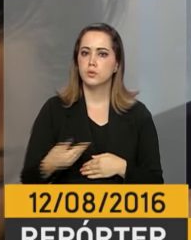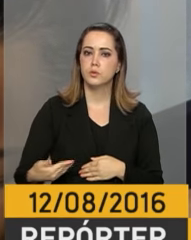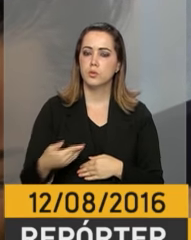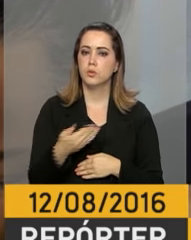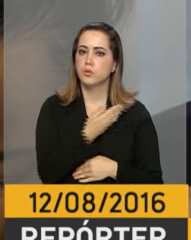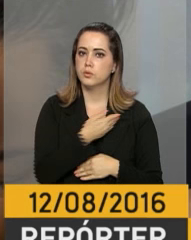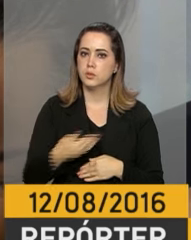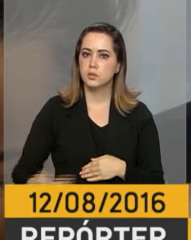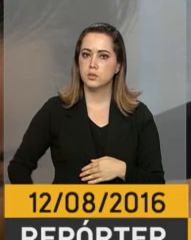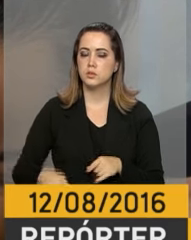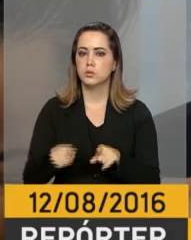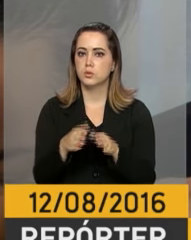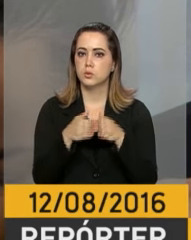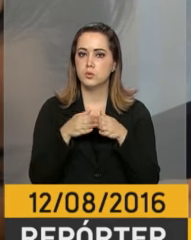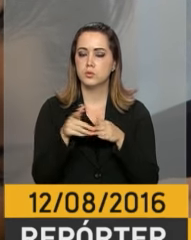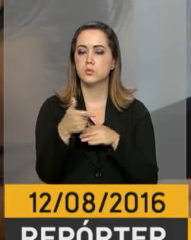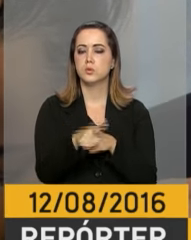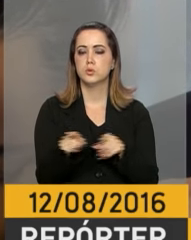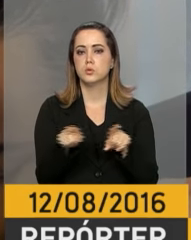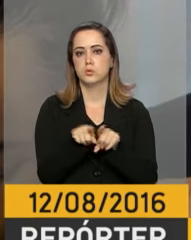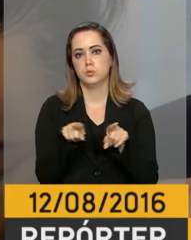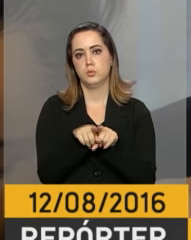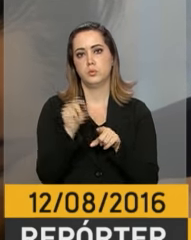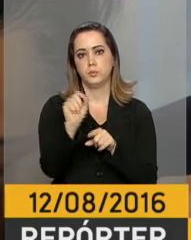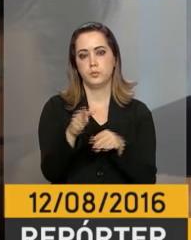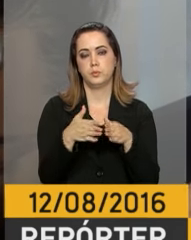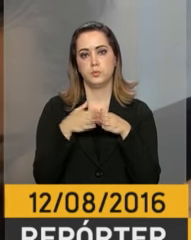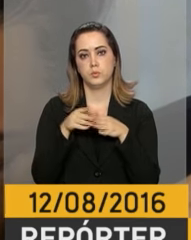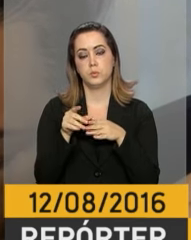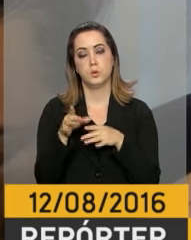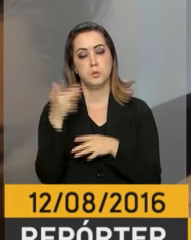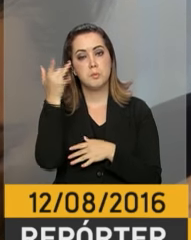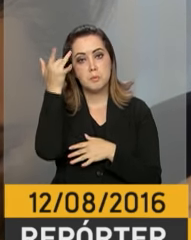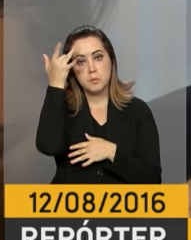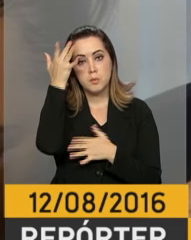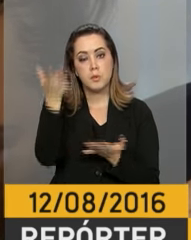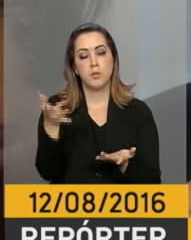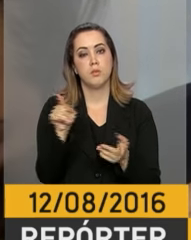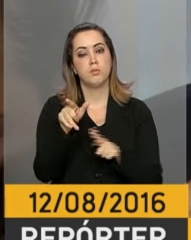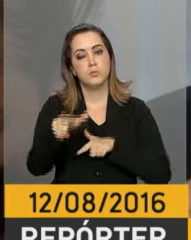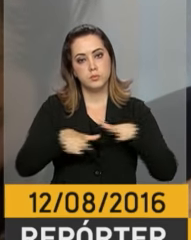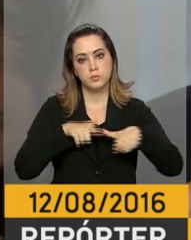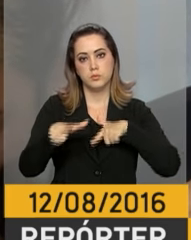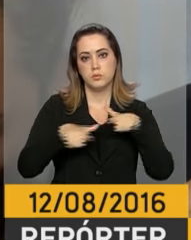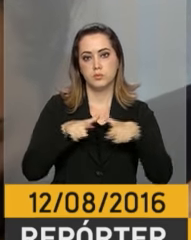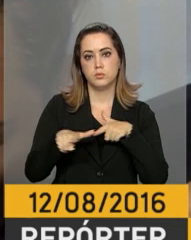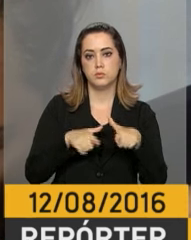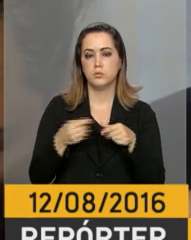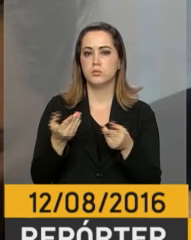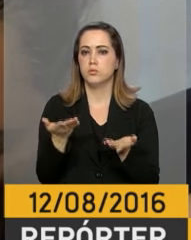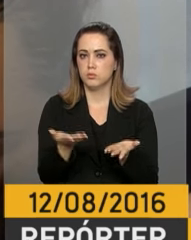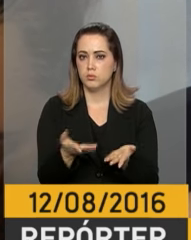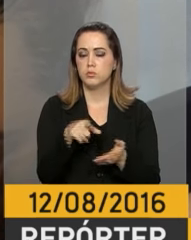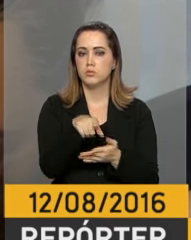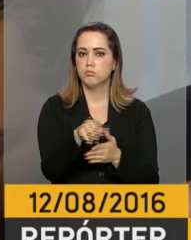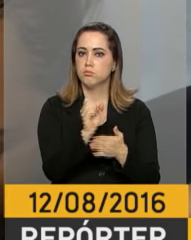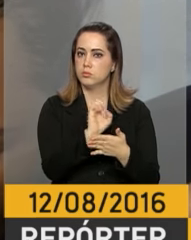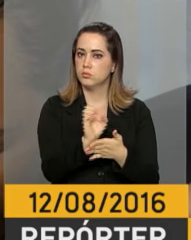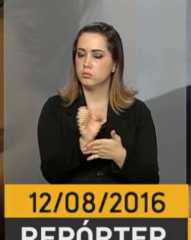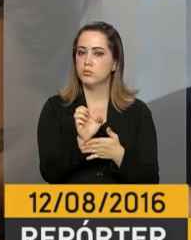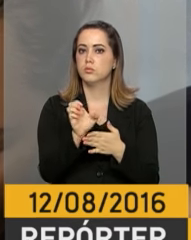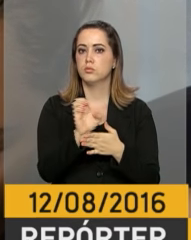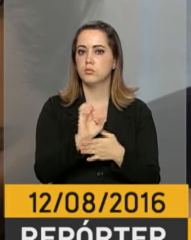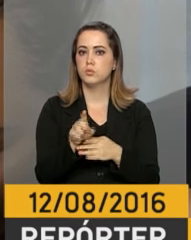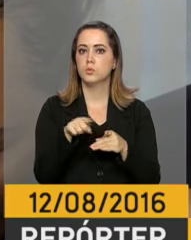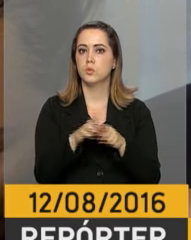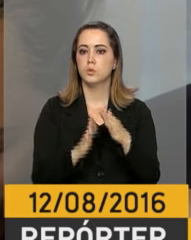exatamente visando a facilitar, digamos, o trabalho dos governadores nos seus estados no sentido